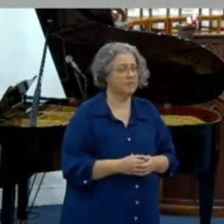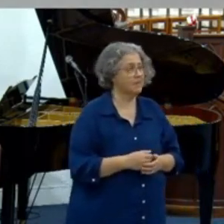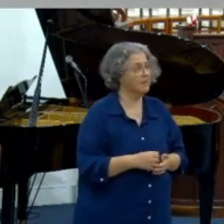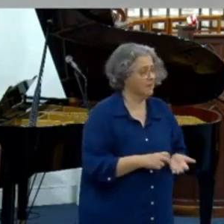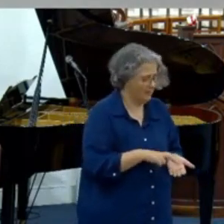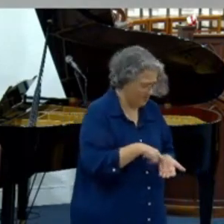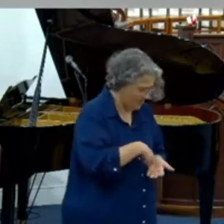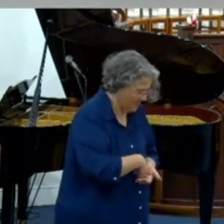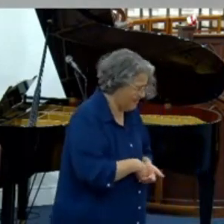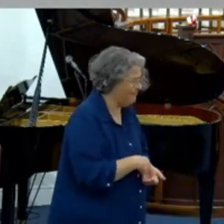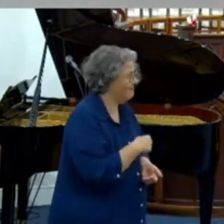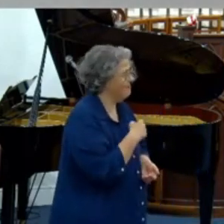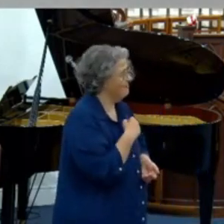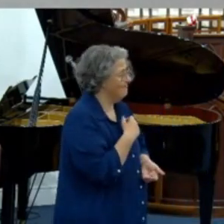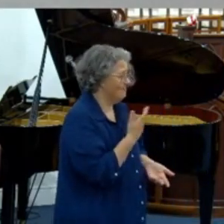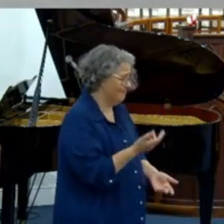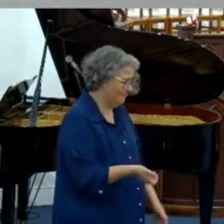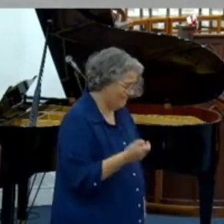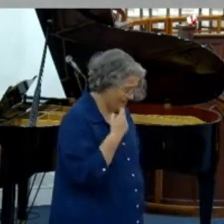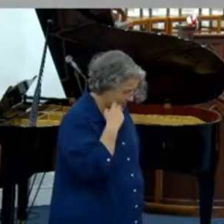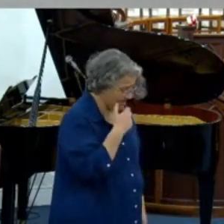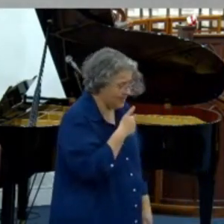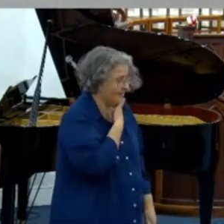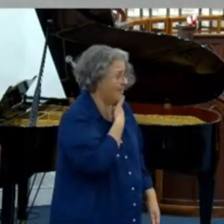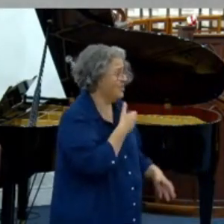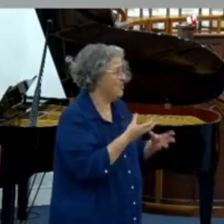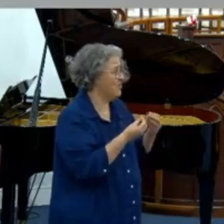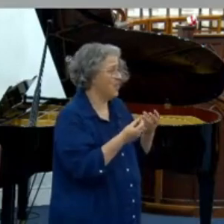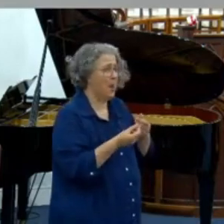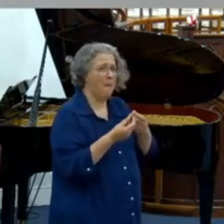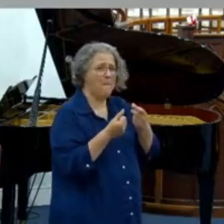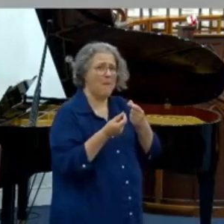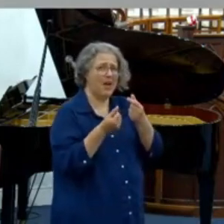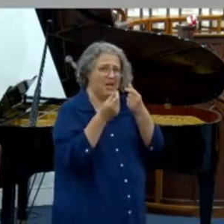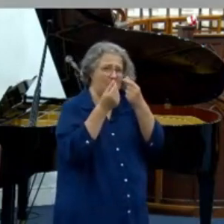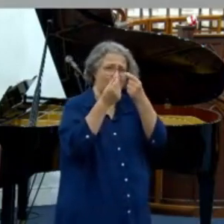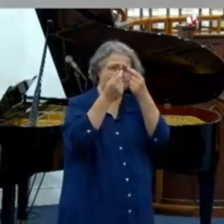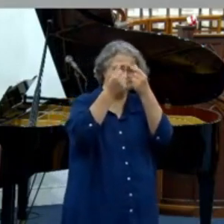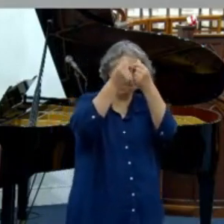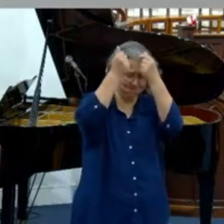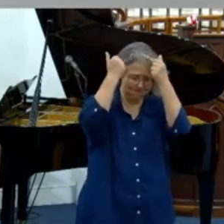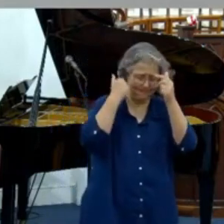palavra, retirou-se triste, porque era dono de muitas propriedades.